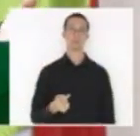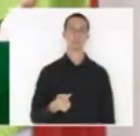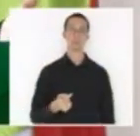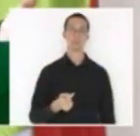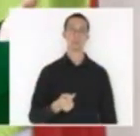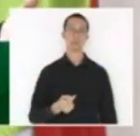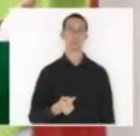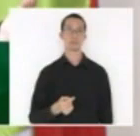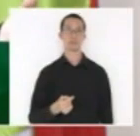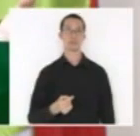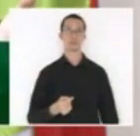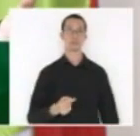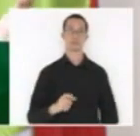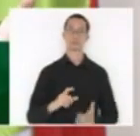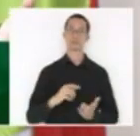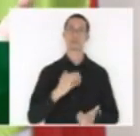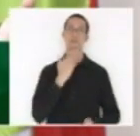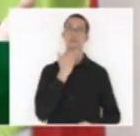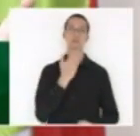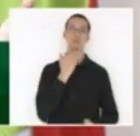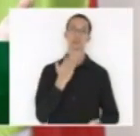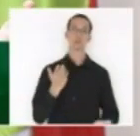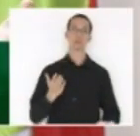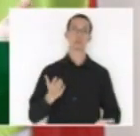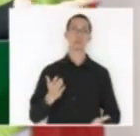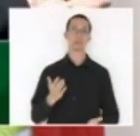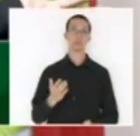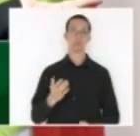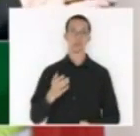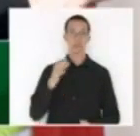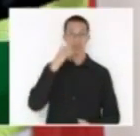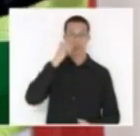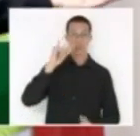garantir a sua viatura no local lá.